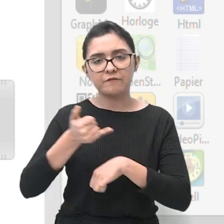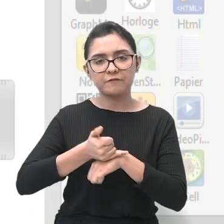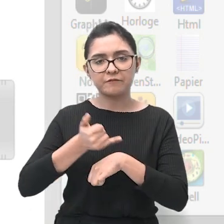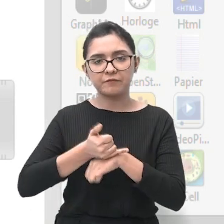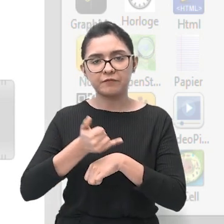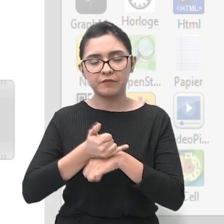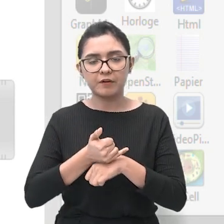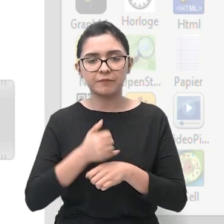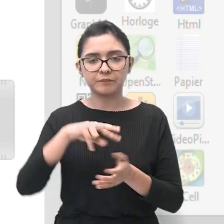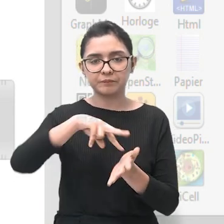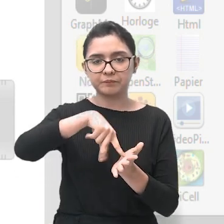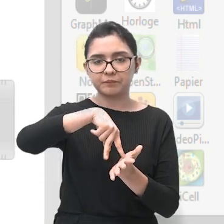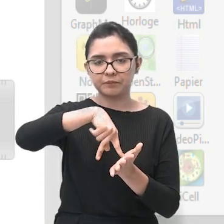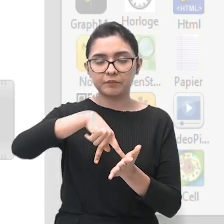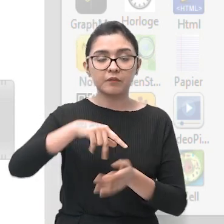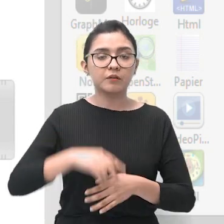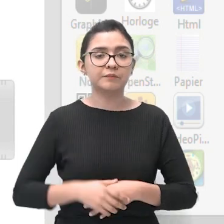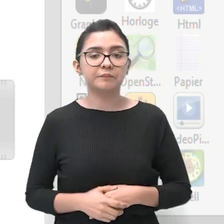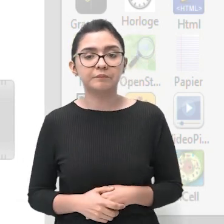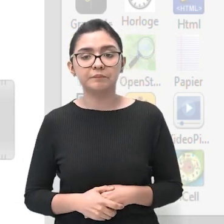lá, e vamos